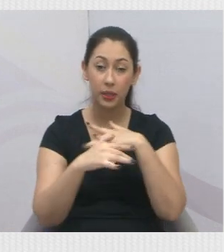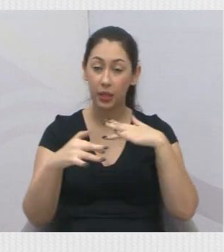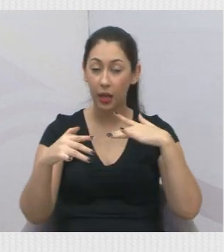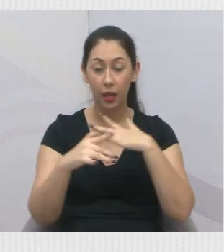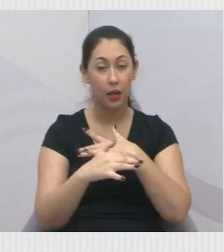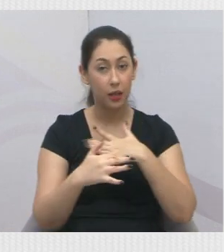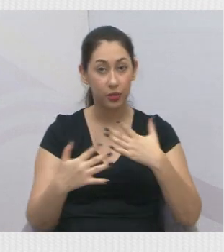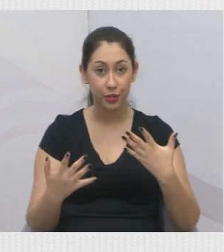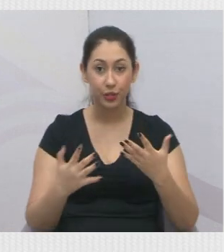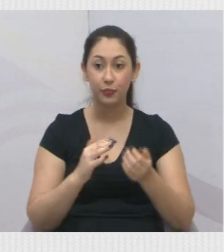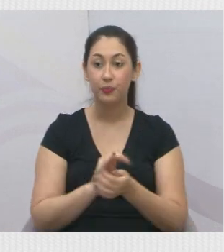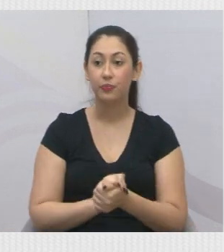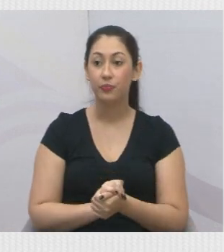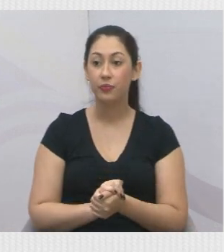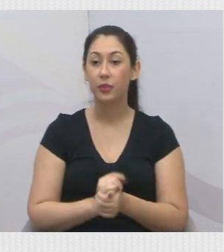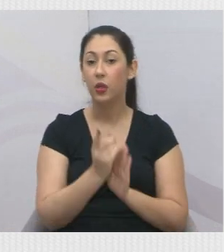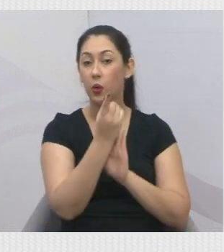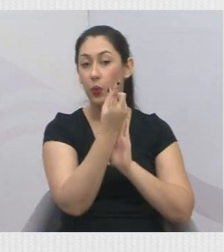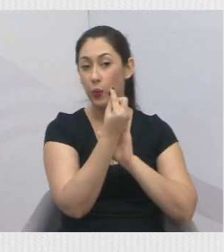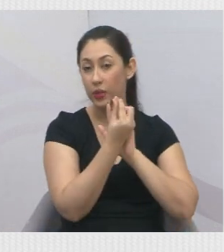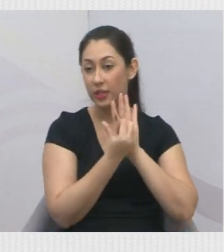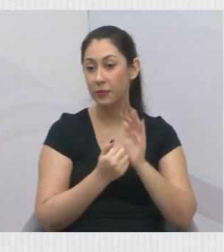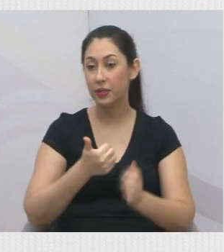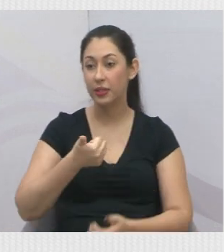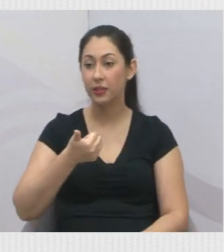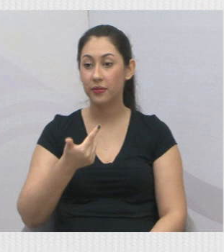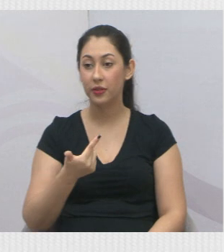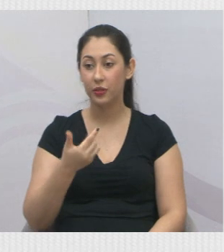tá? Aqui foi meta orçada de